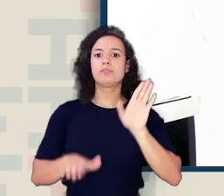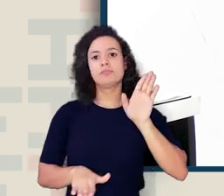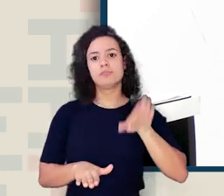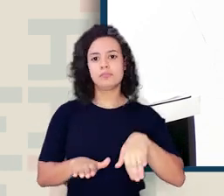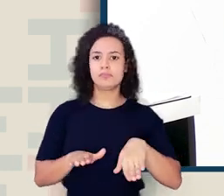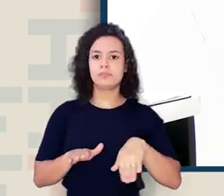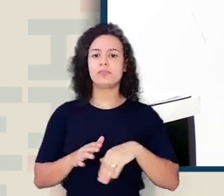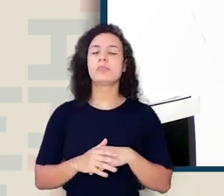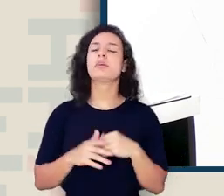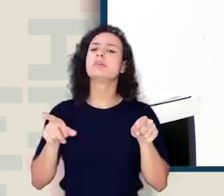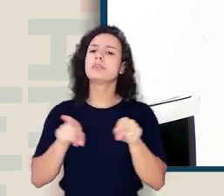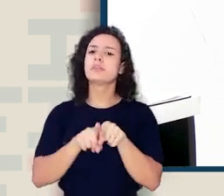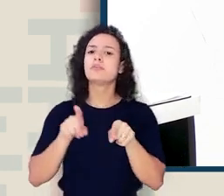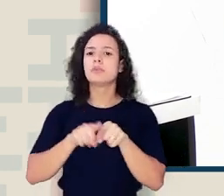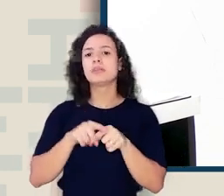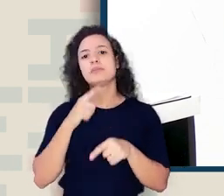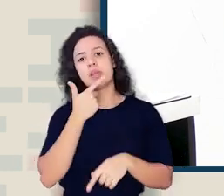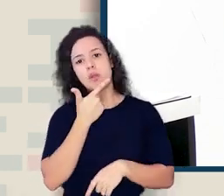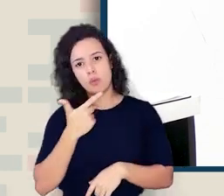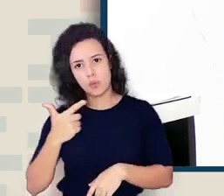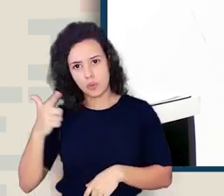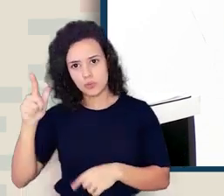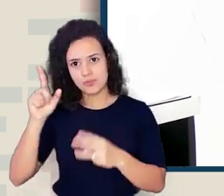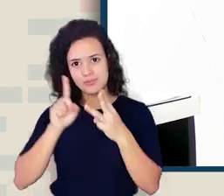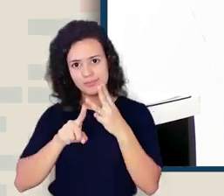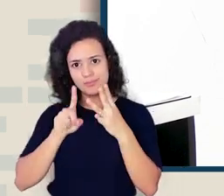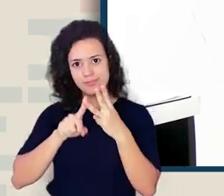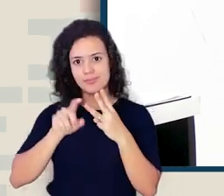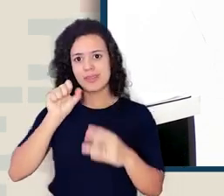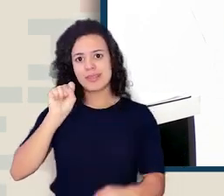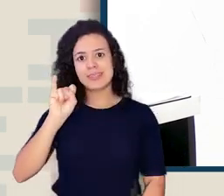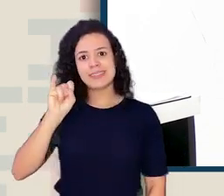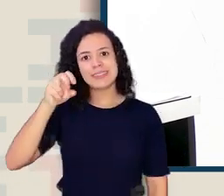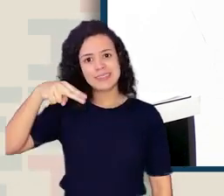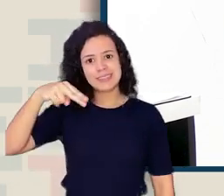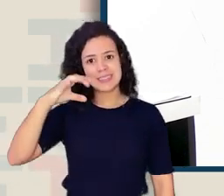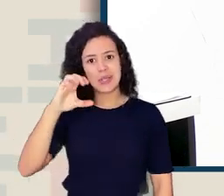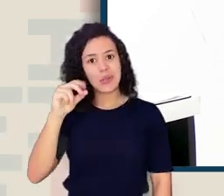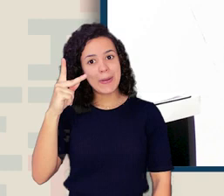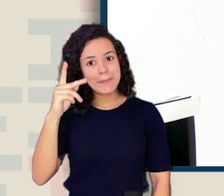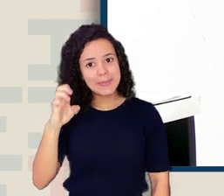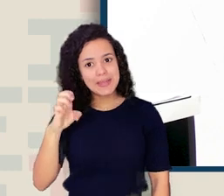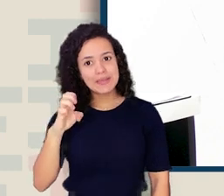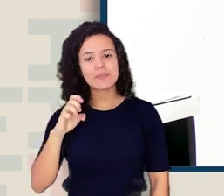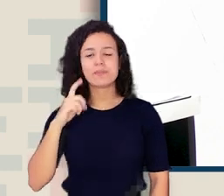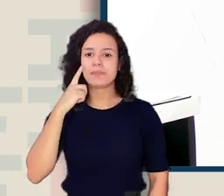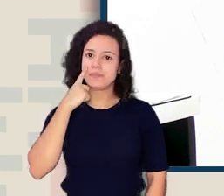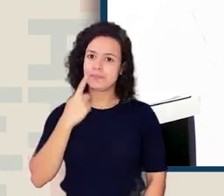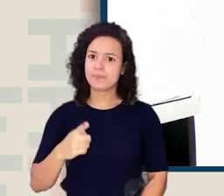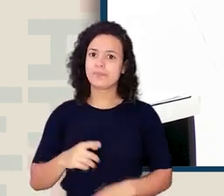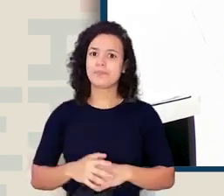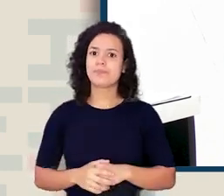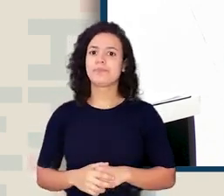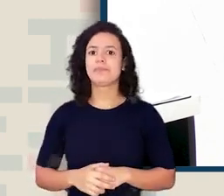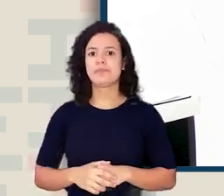maracatu. E, se eu for também por um outro caminho, um caminho de síncope, eu vou